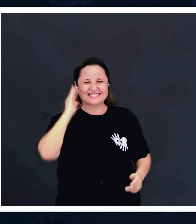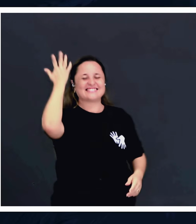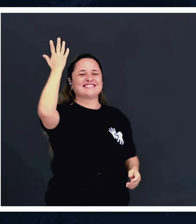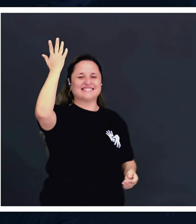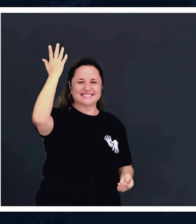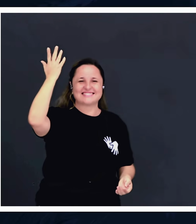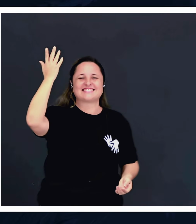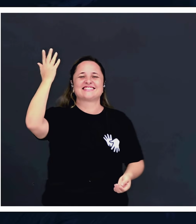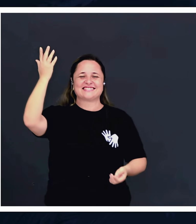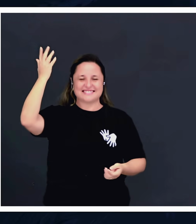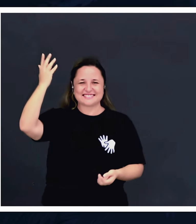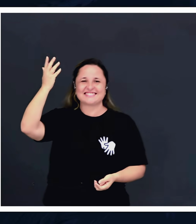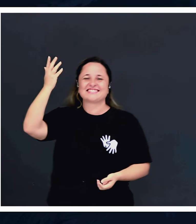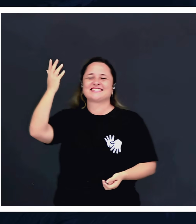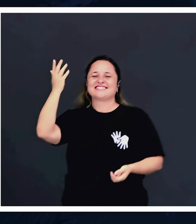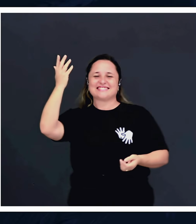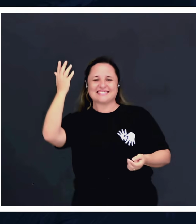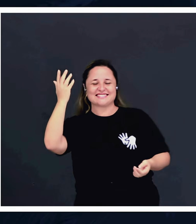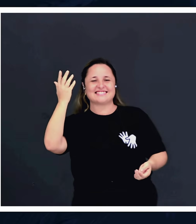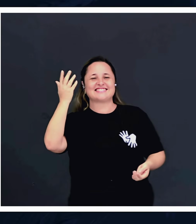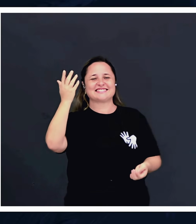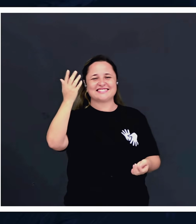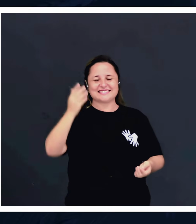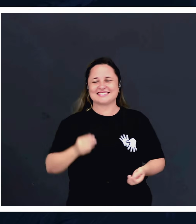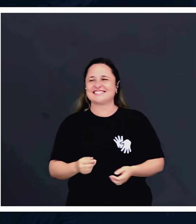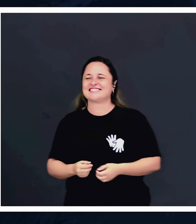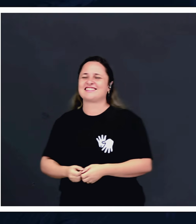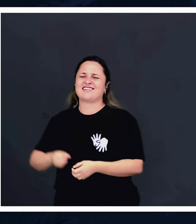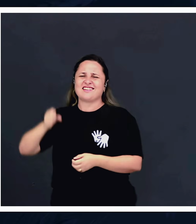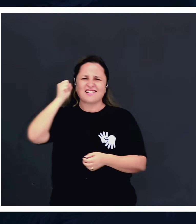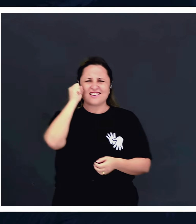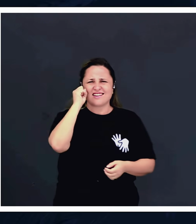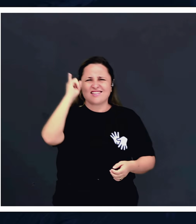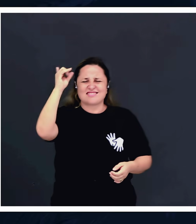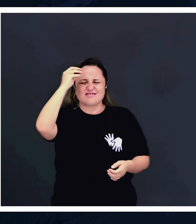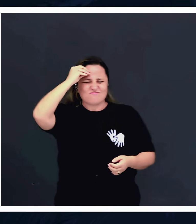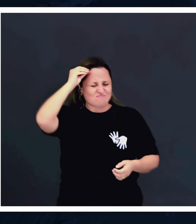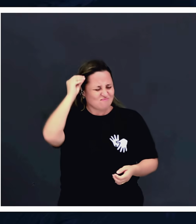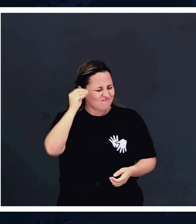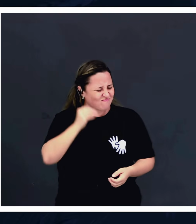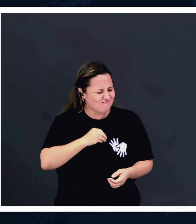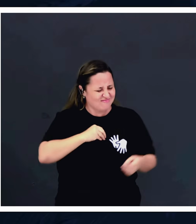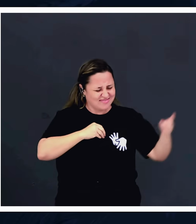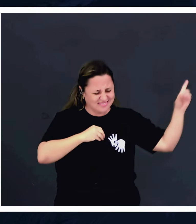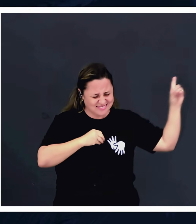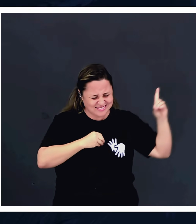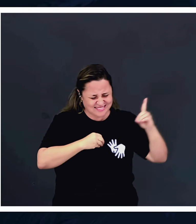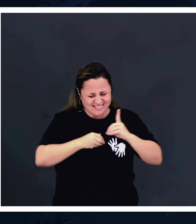impossível acontecer. Jesus,